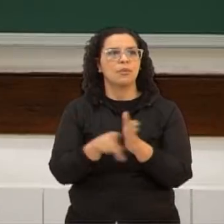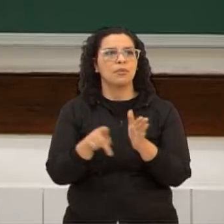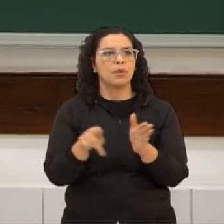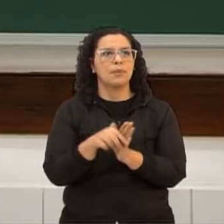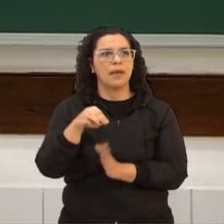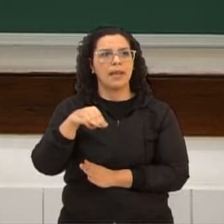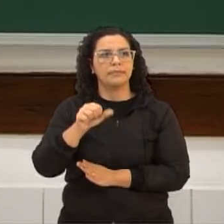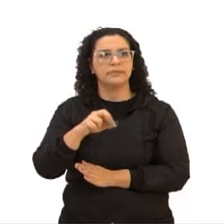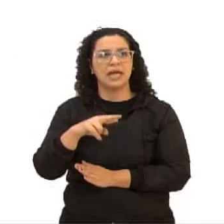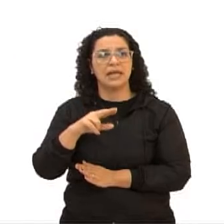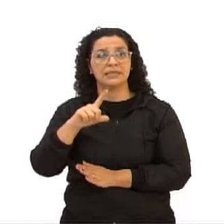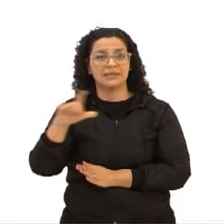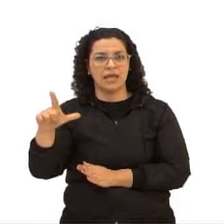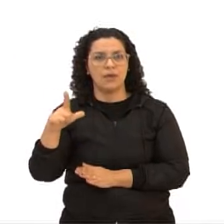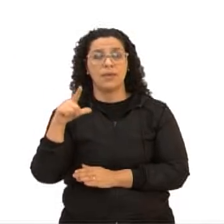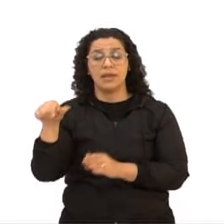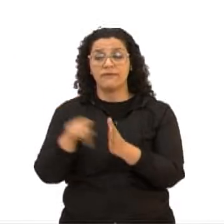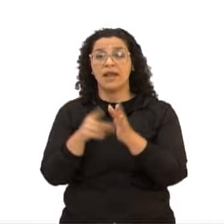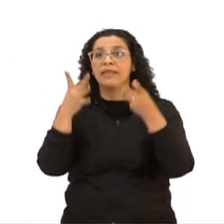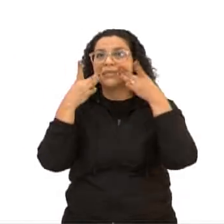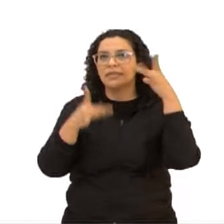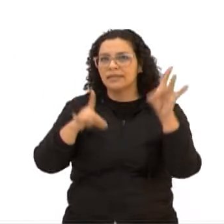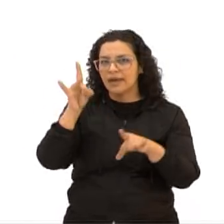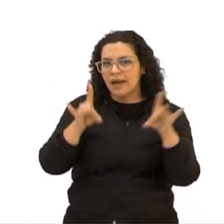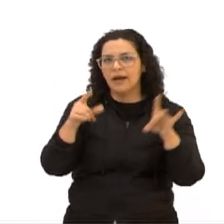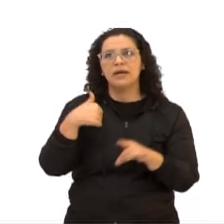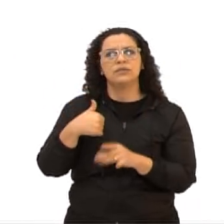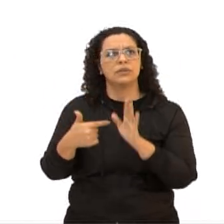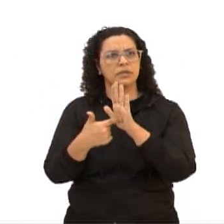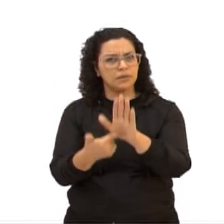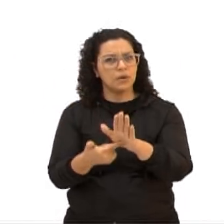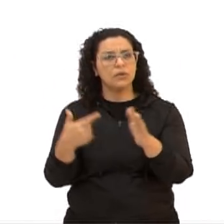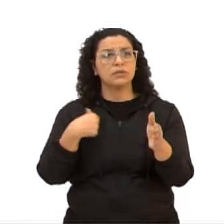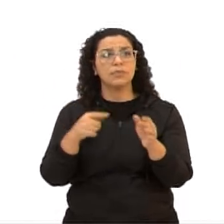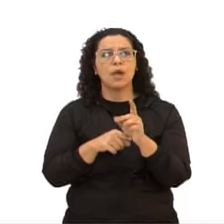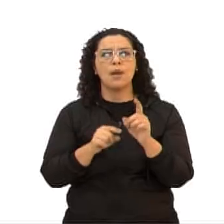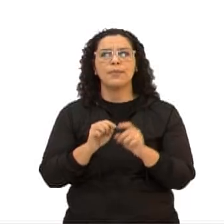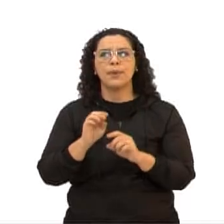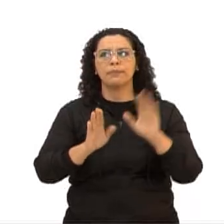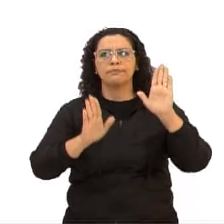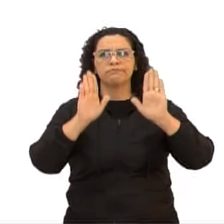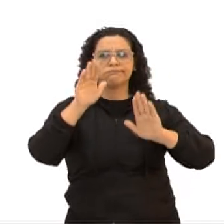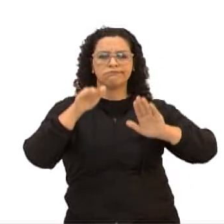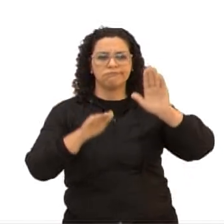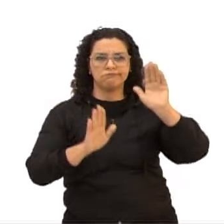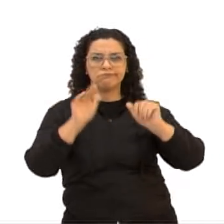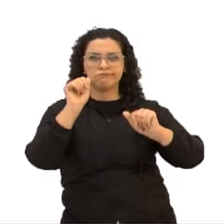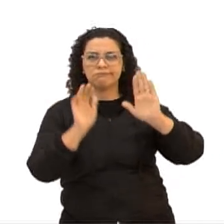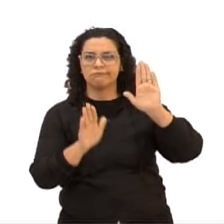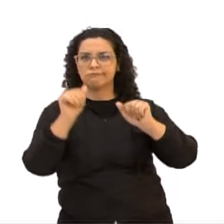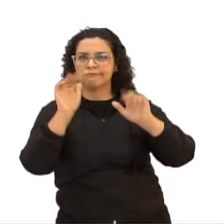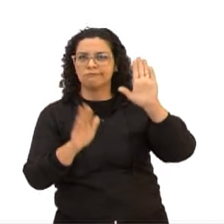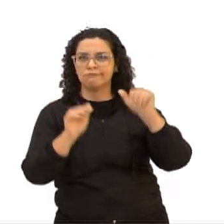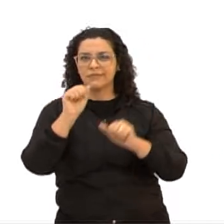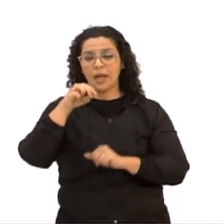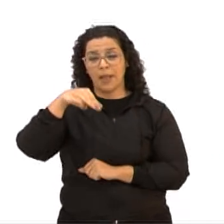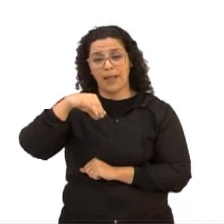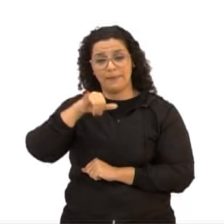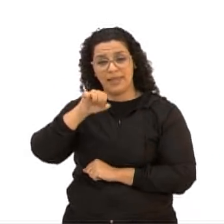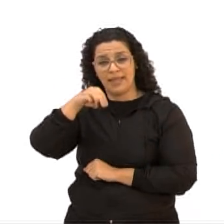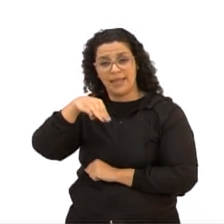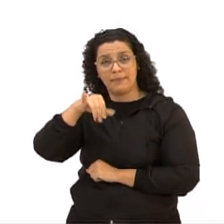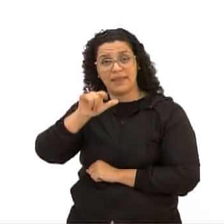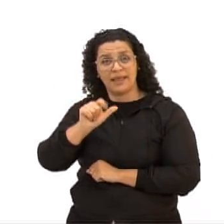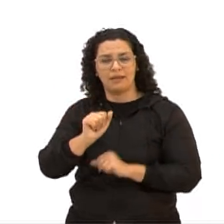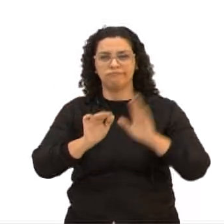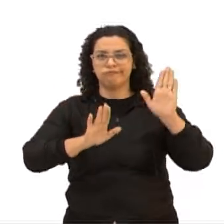Marcel, que trabalha exatamente a questão do teatro, e é o teatro de mímica. Olha, uma categoria muito interessante que você pode pensar. Você não já